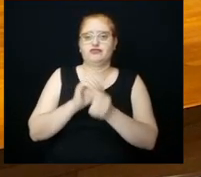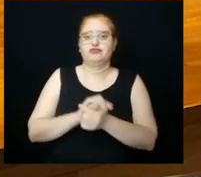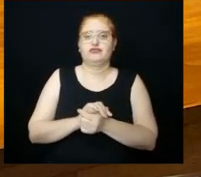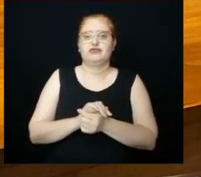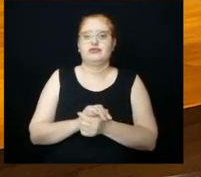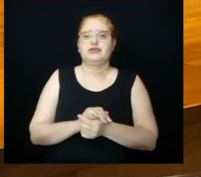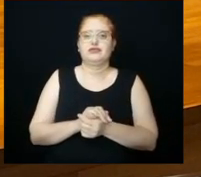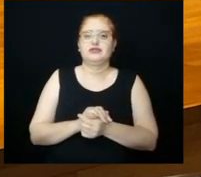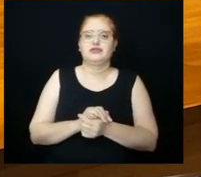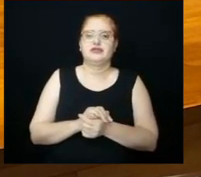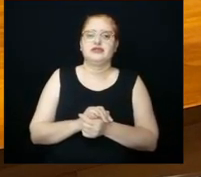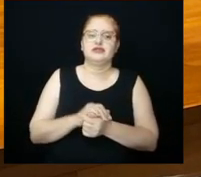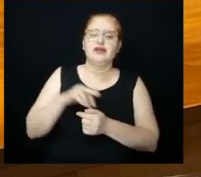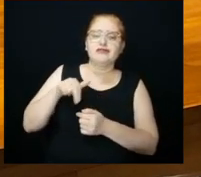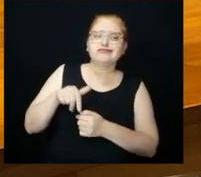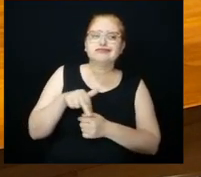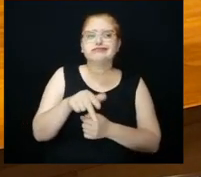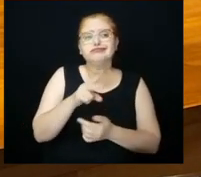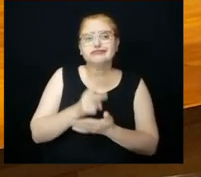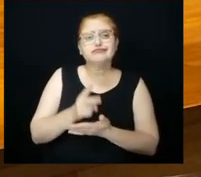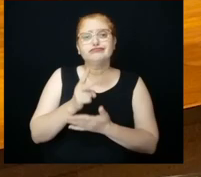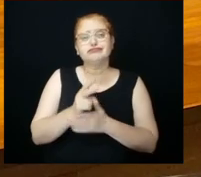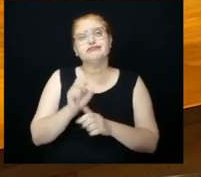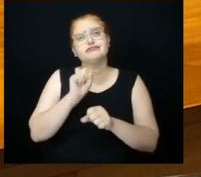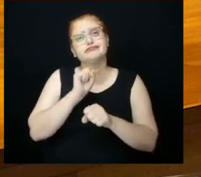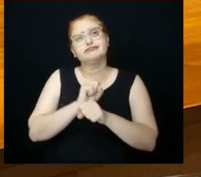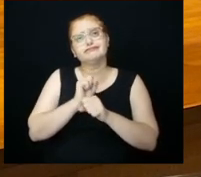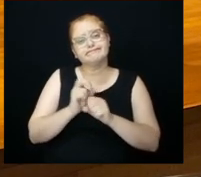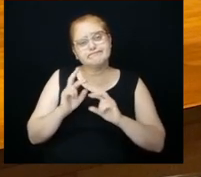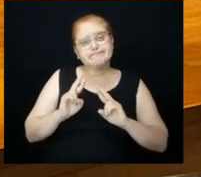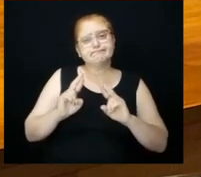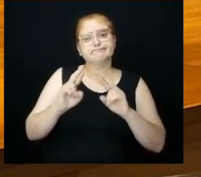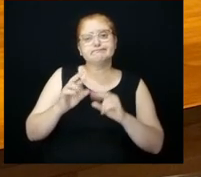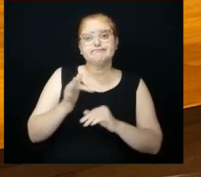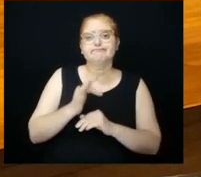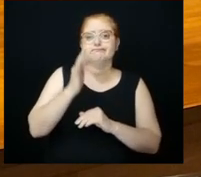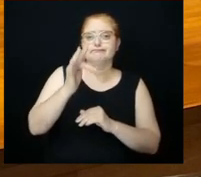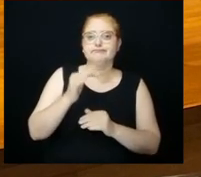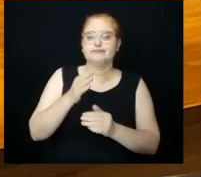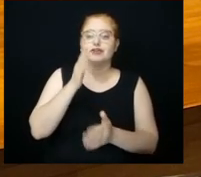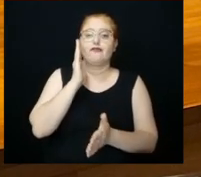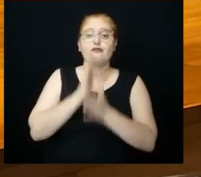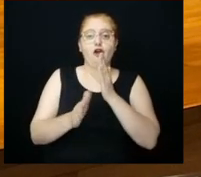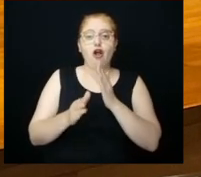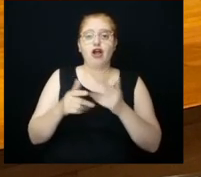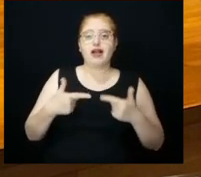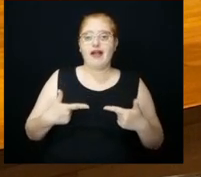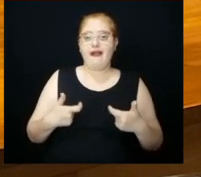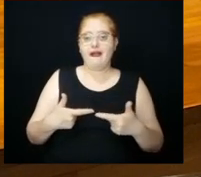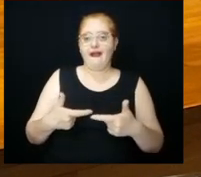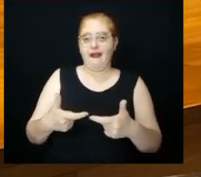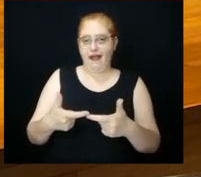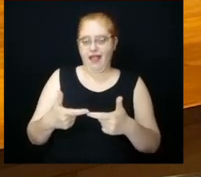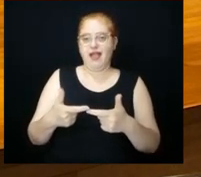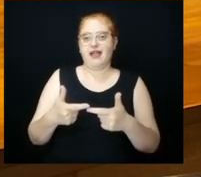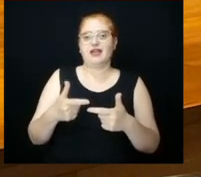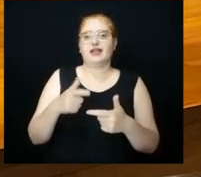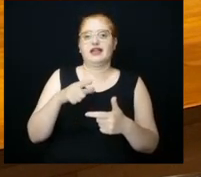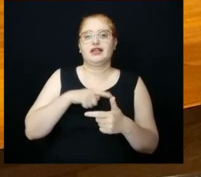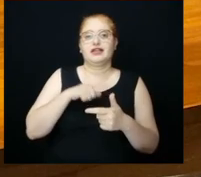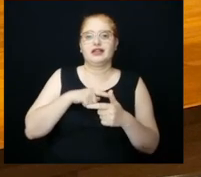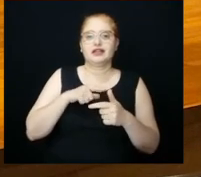dando o vindo por não ir, à espera do adiante. Fogem da guerra, dessa guerra que contaminara toda a sua